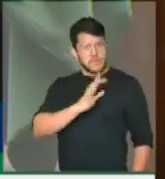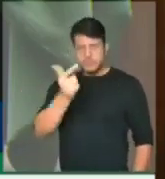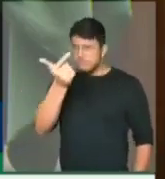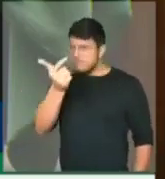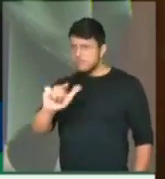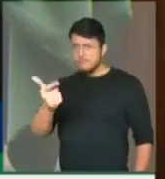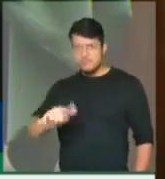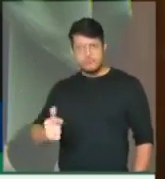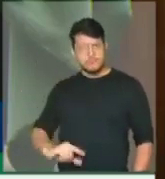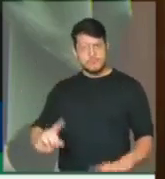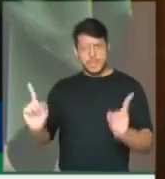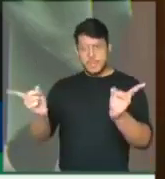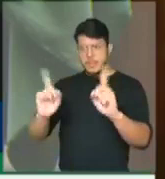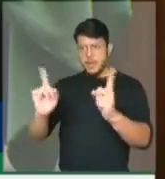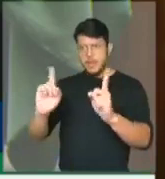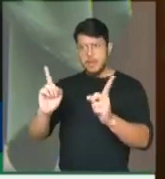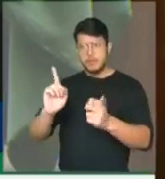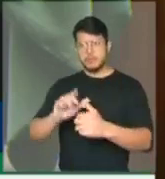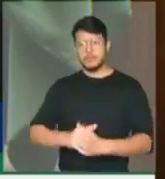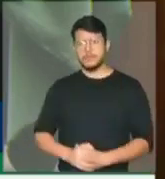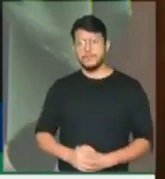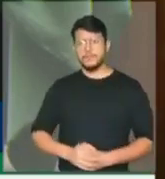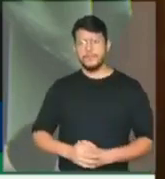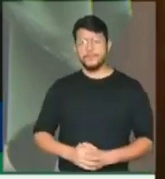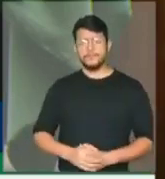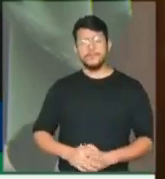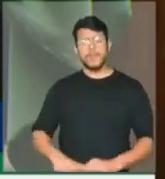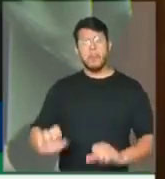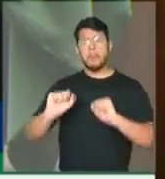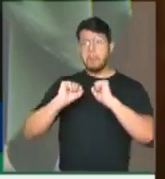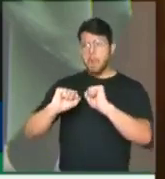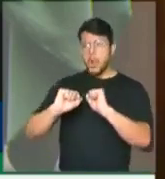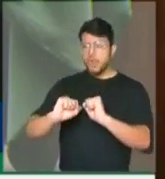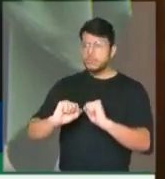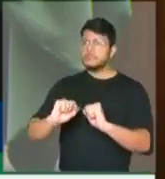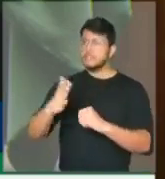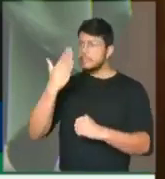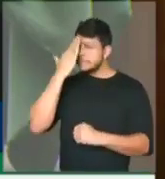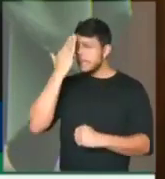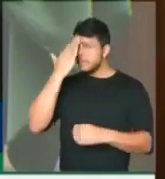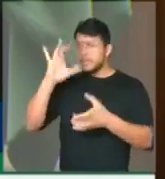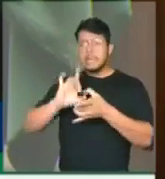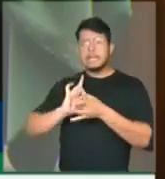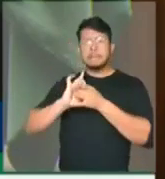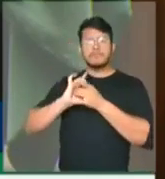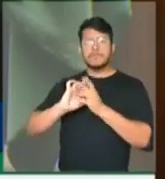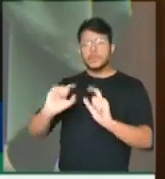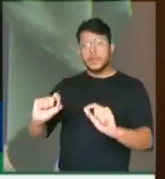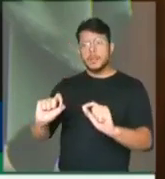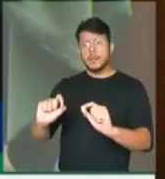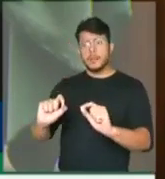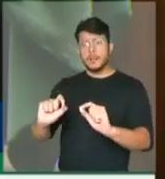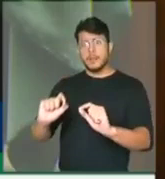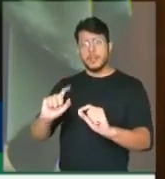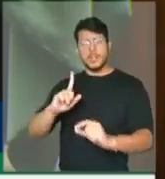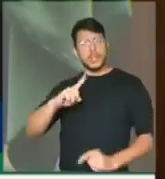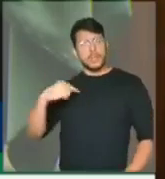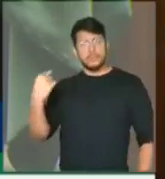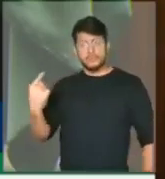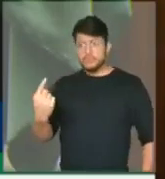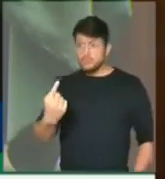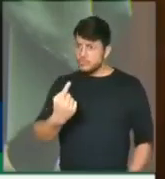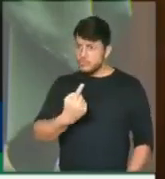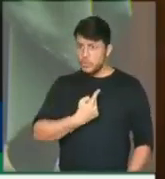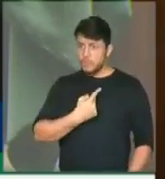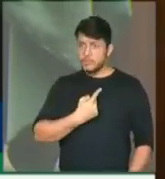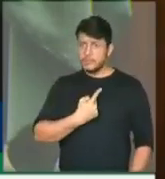em relação à sua atuação. Pode ter a certeza que nós não faremos